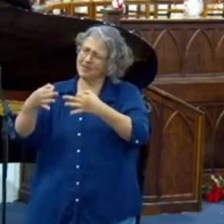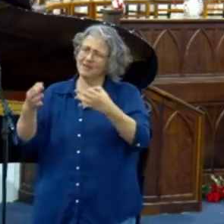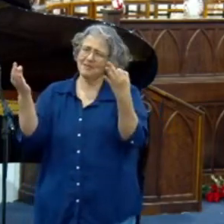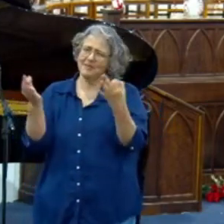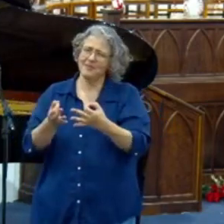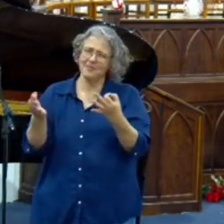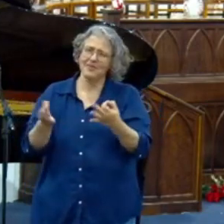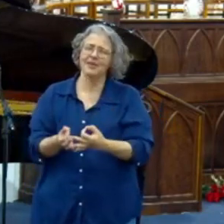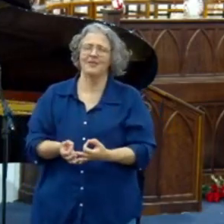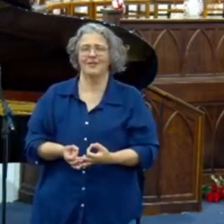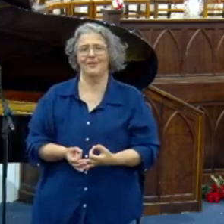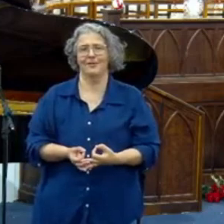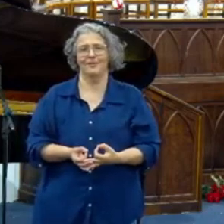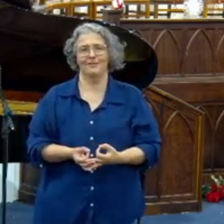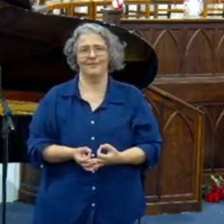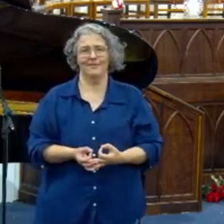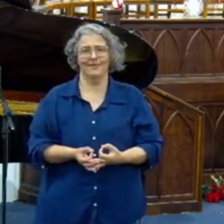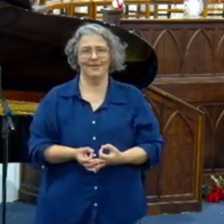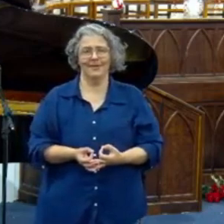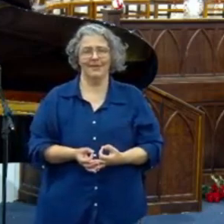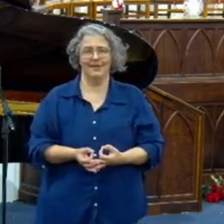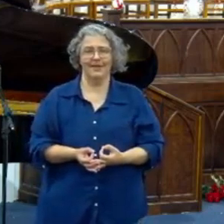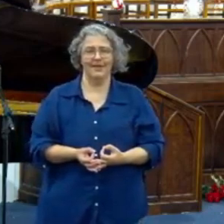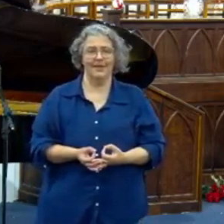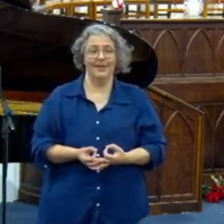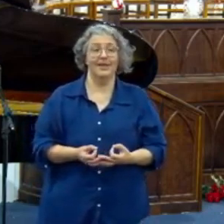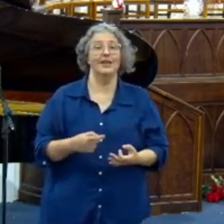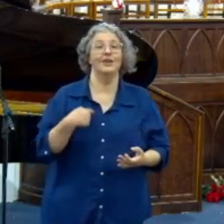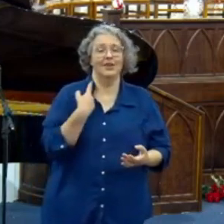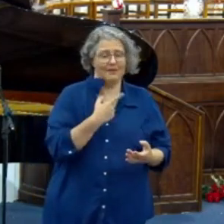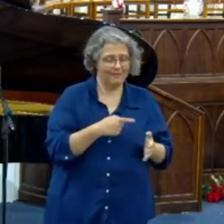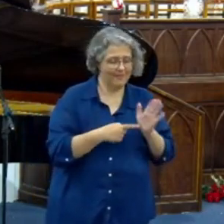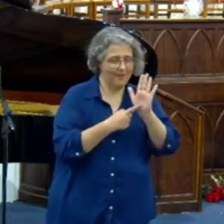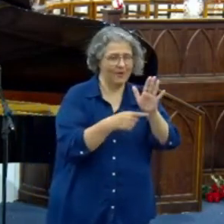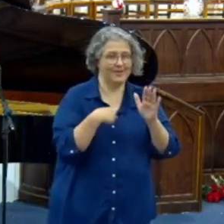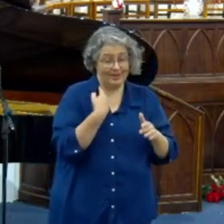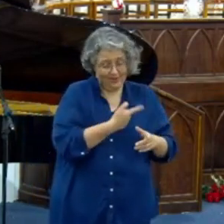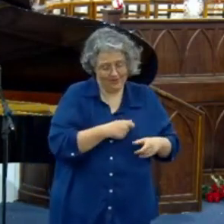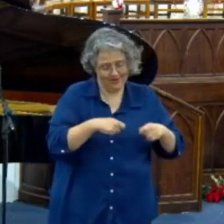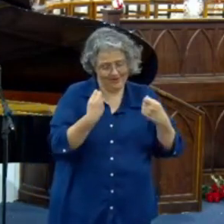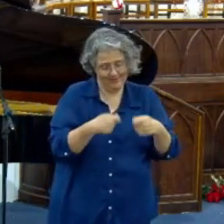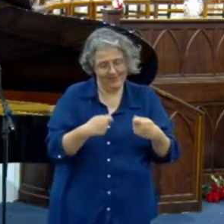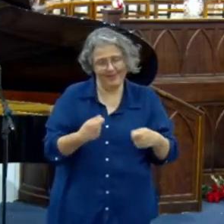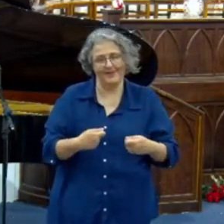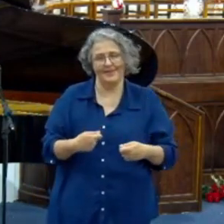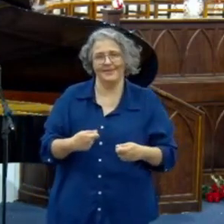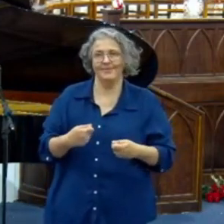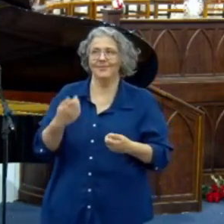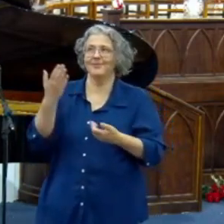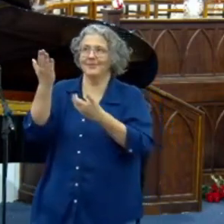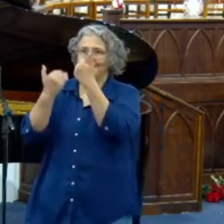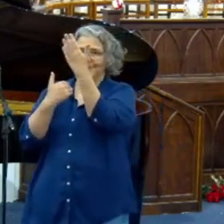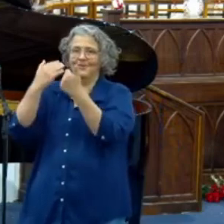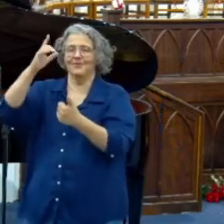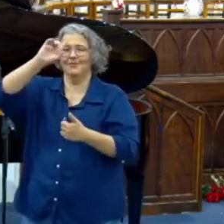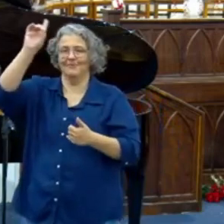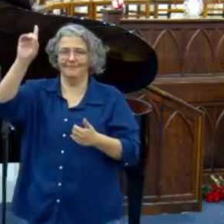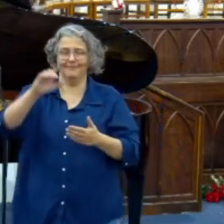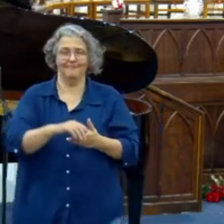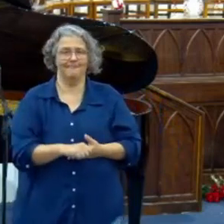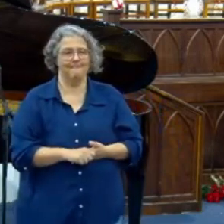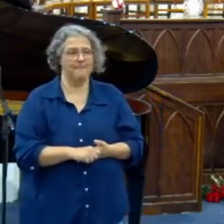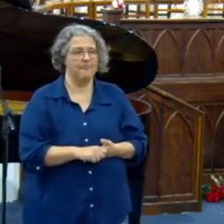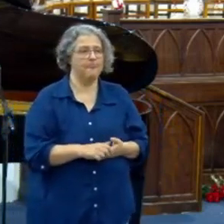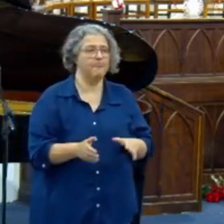em observá-la, ela nos revela a nossa necessidade de Cristo como Salvador. Outro